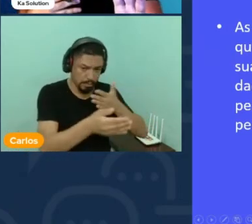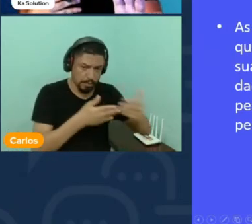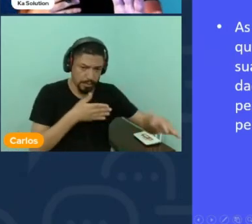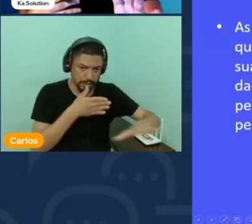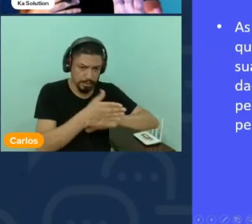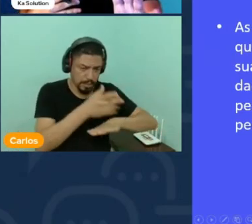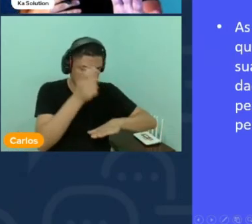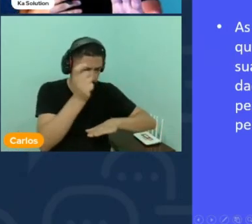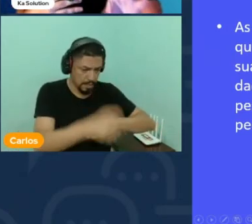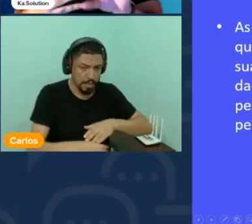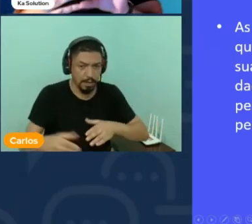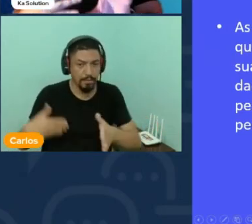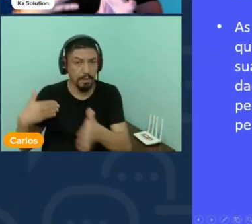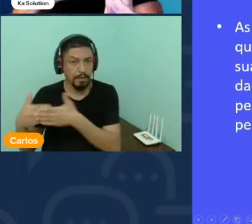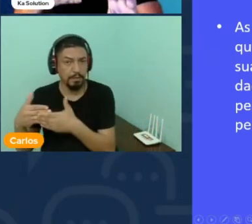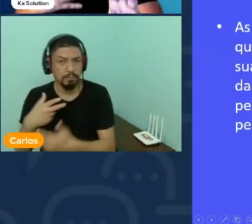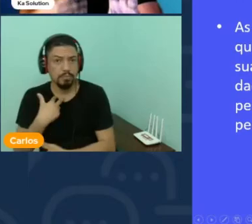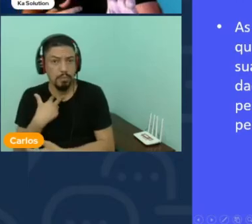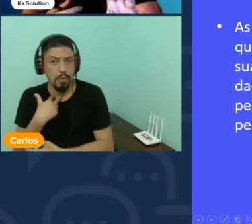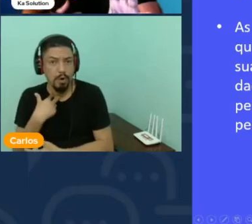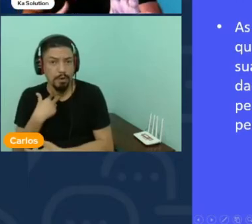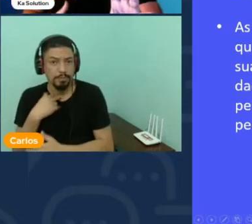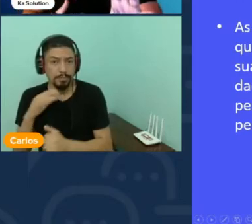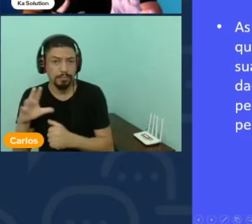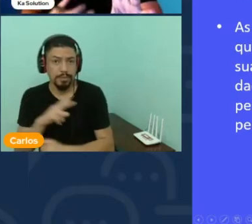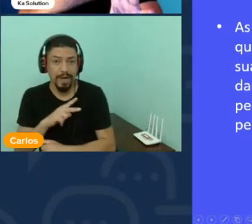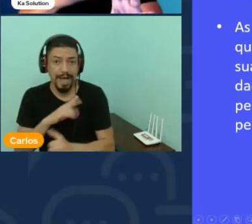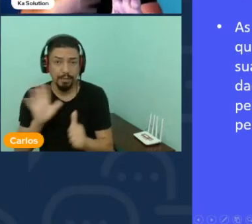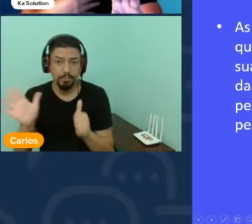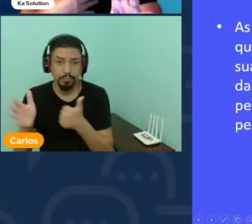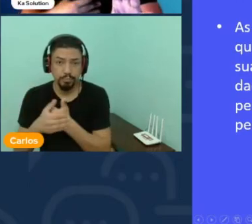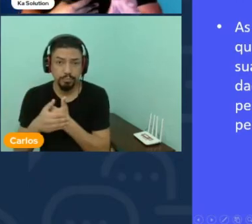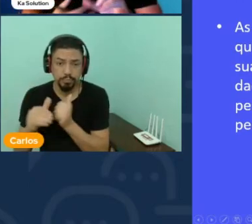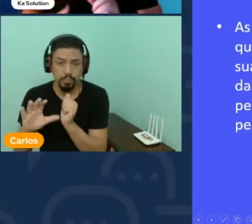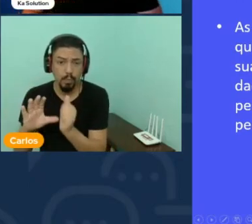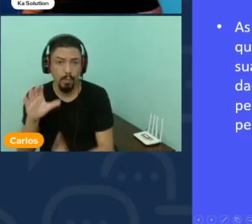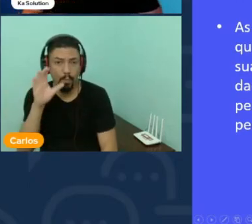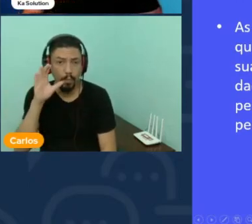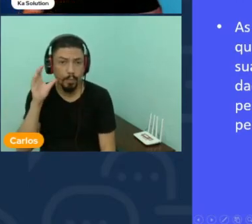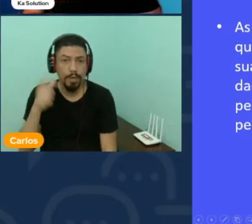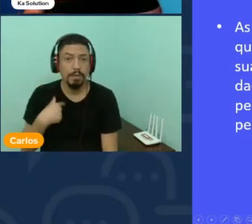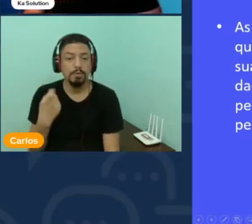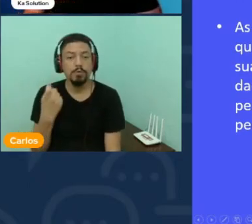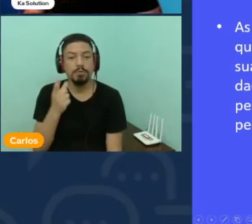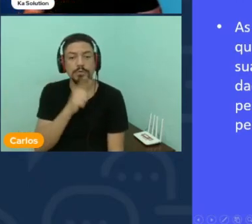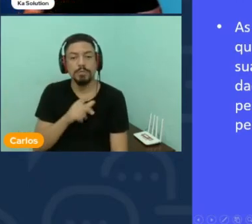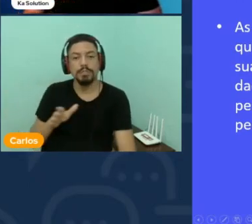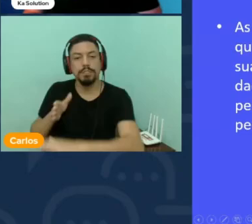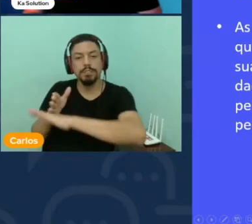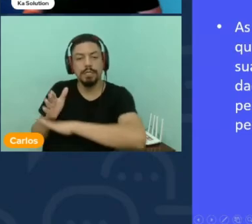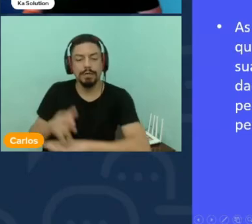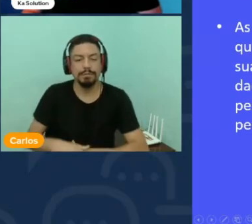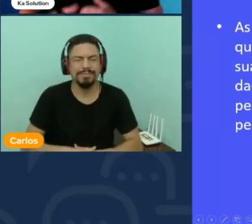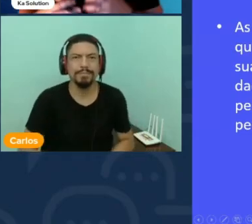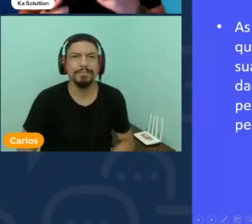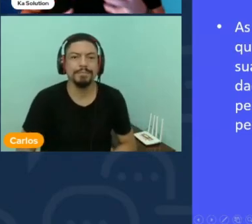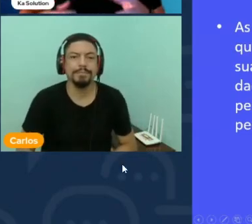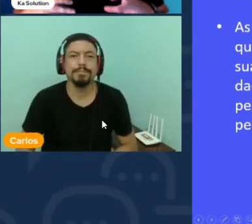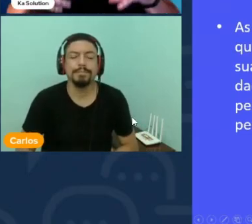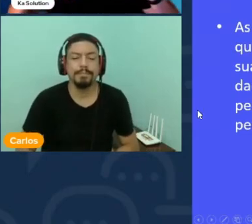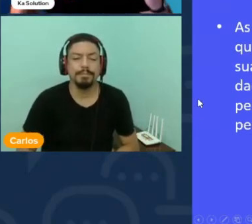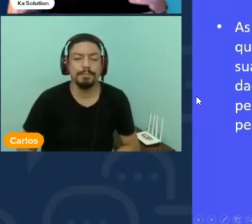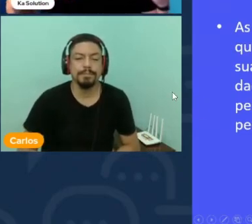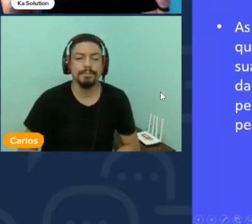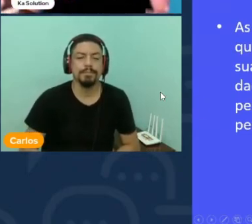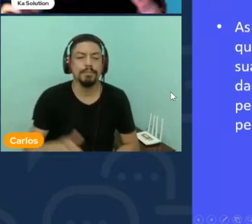ser acessado, do que tem que ser privado, onde só eu tenho acesso. Então, eu começo